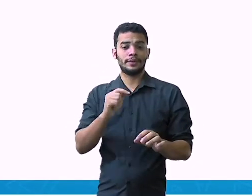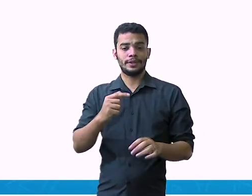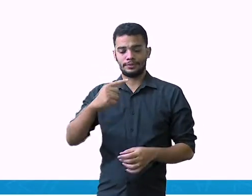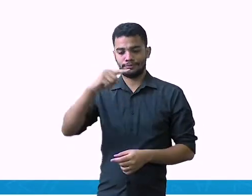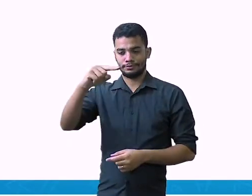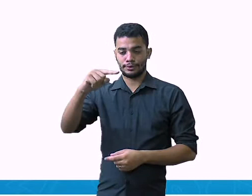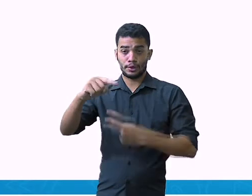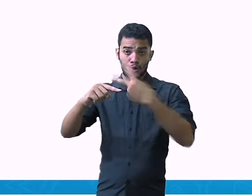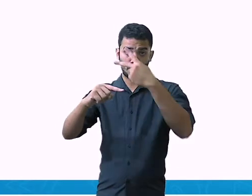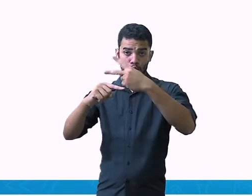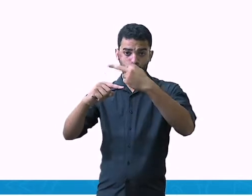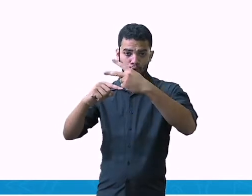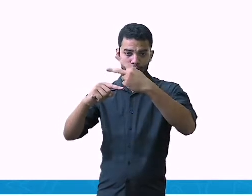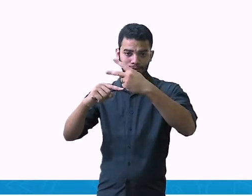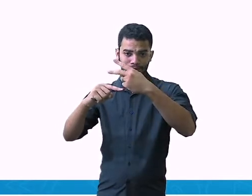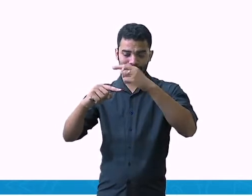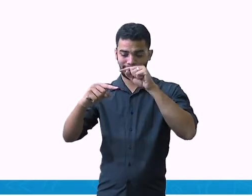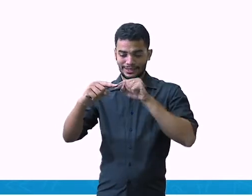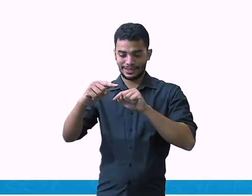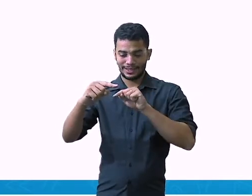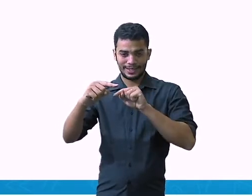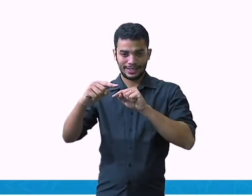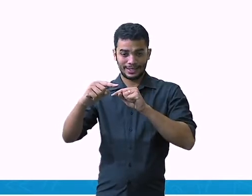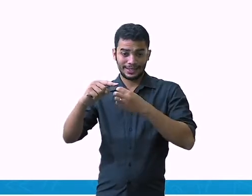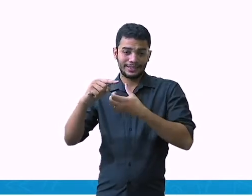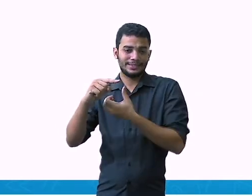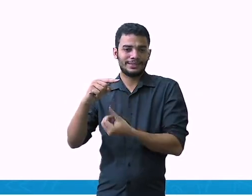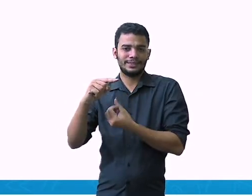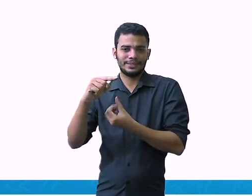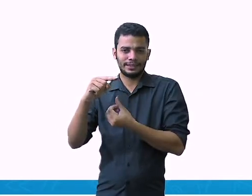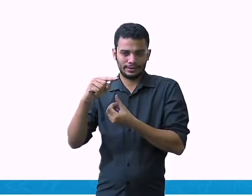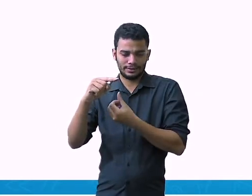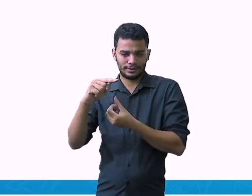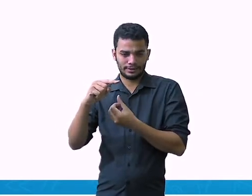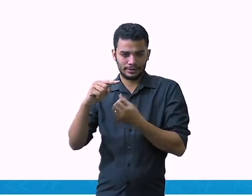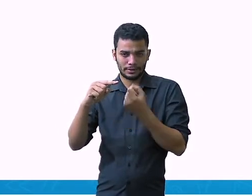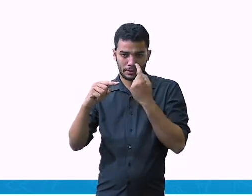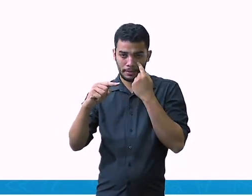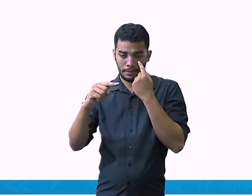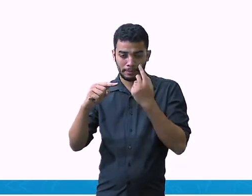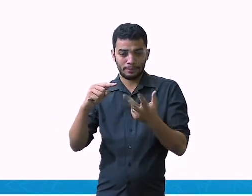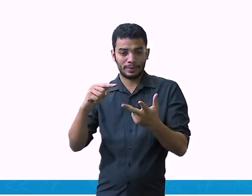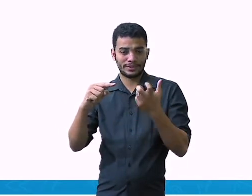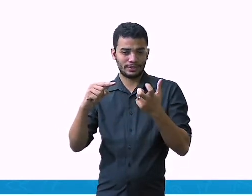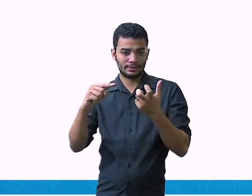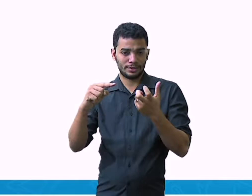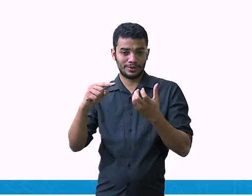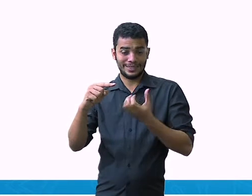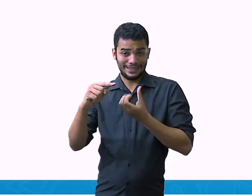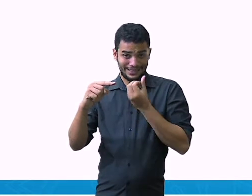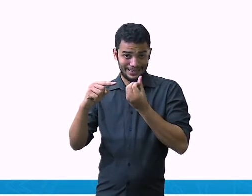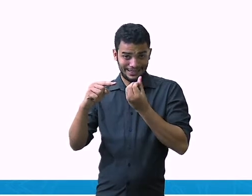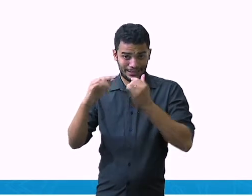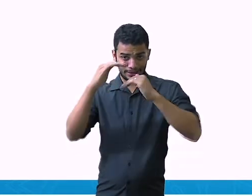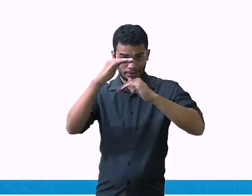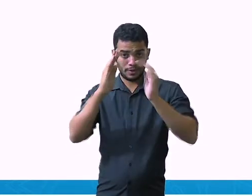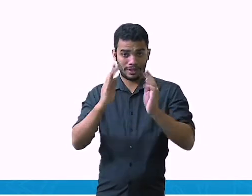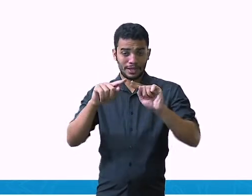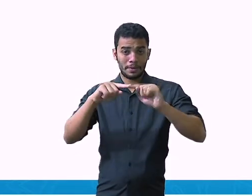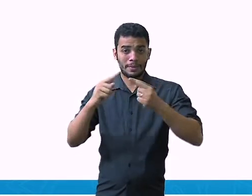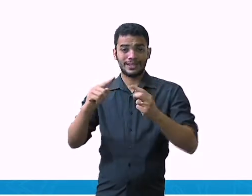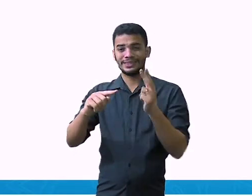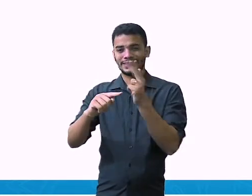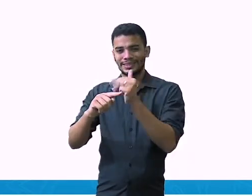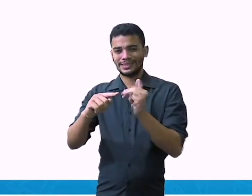partezinhas vermelhas, que é o meu numerador. De quantas? De 6. Então,